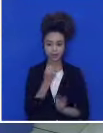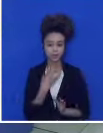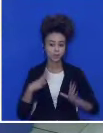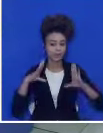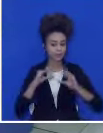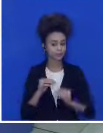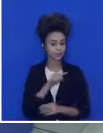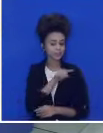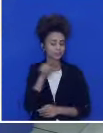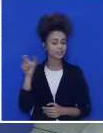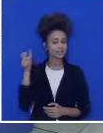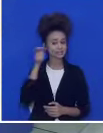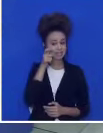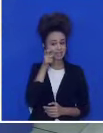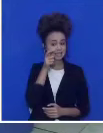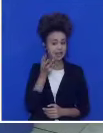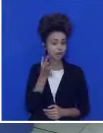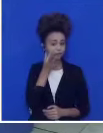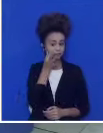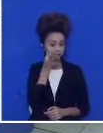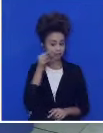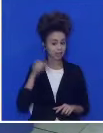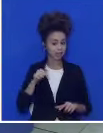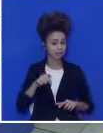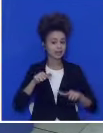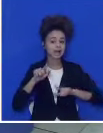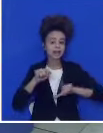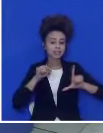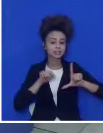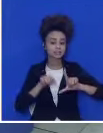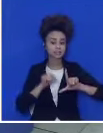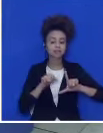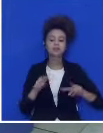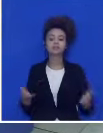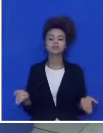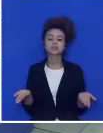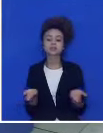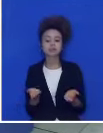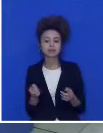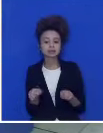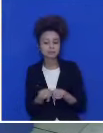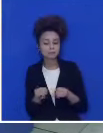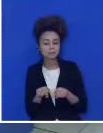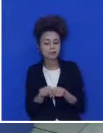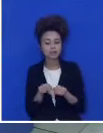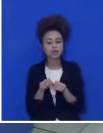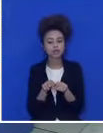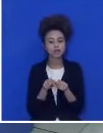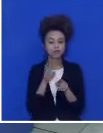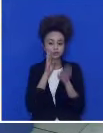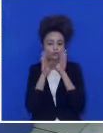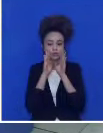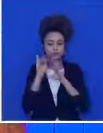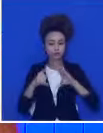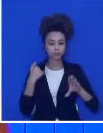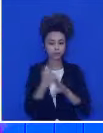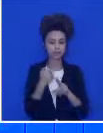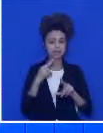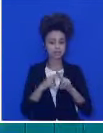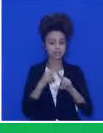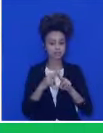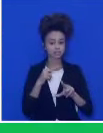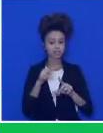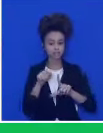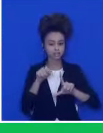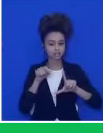muito boa noite a todos que nos acompanham ao vivo pela Rede TV e também através dos perfis do Facebook e do YouTube da Caixa e da Rede TV. A partir